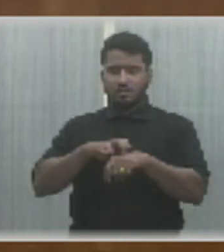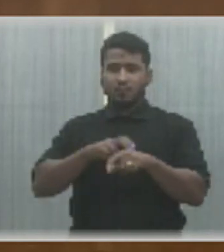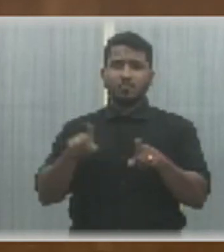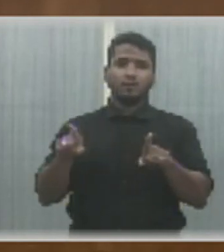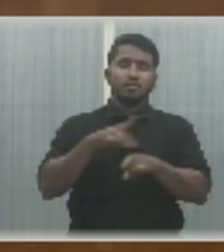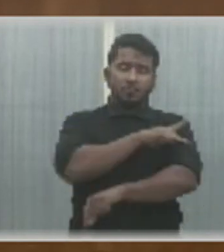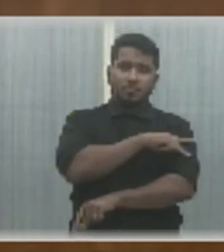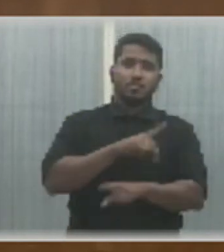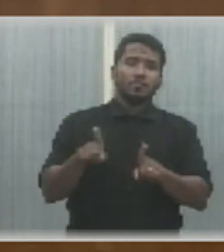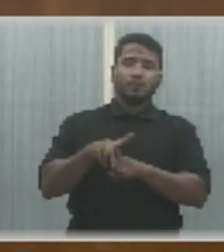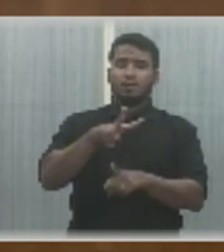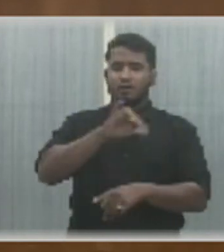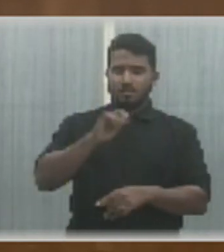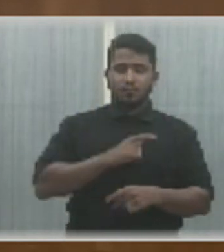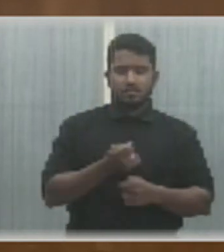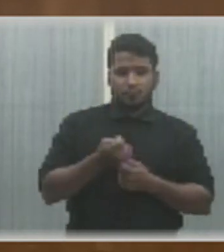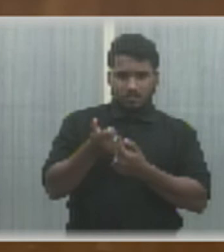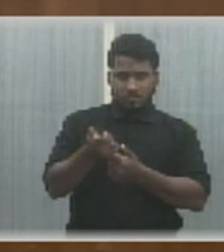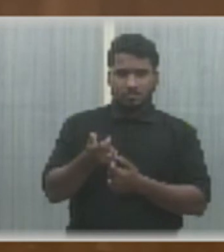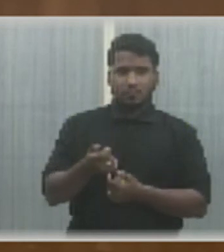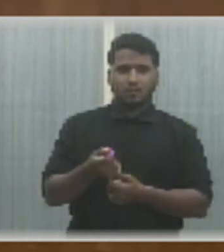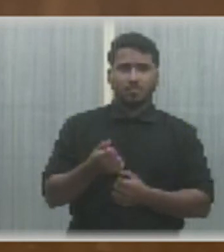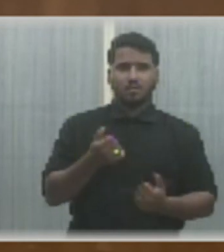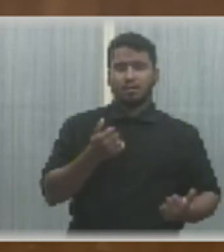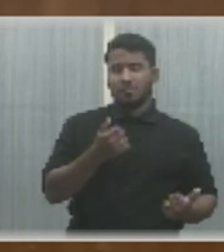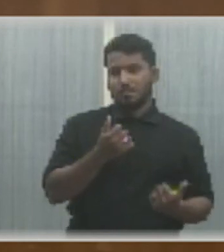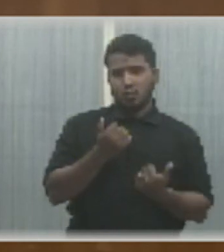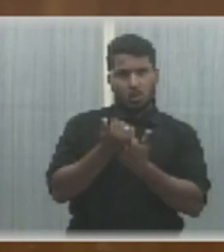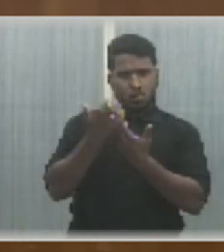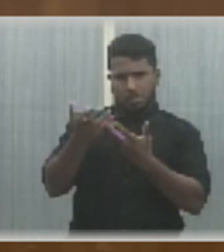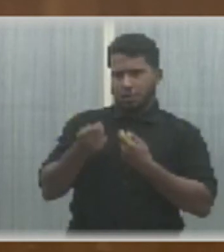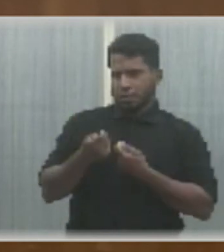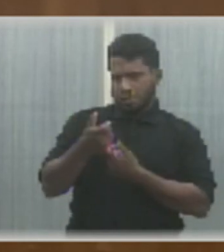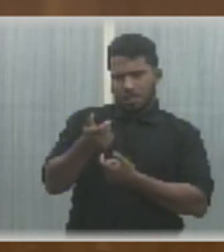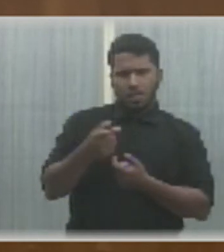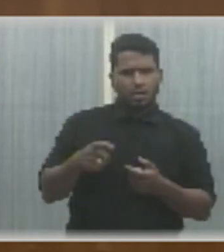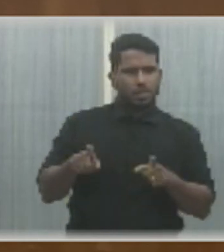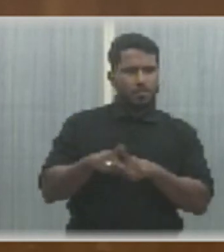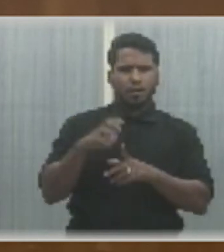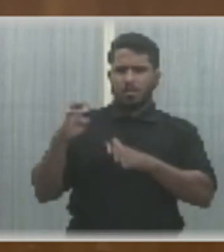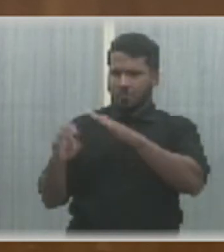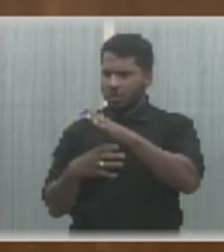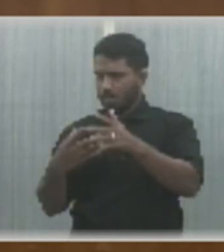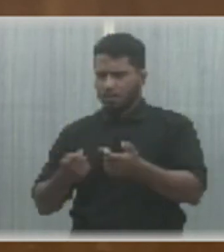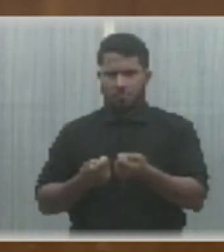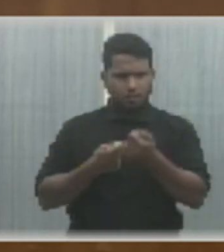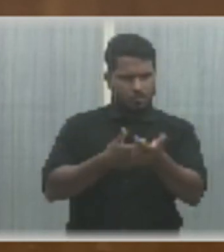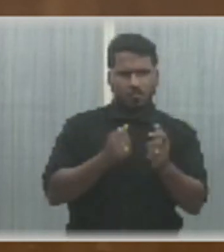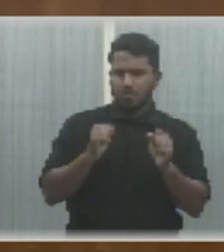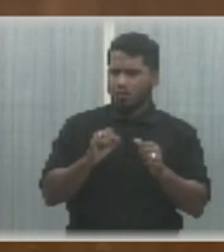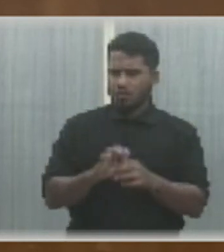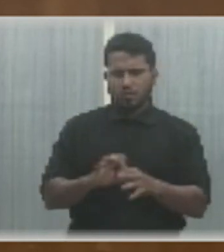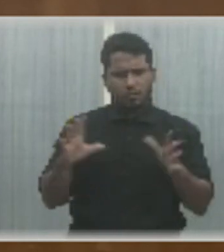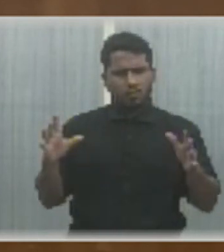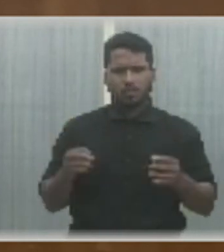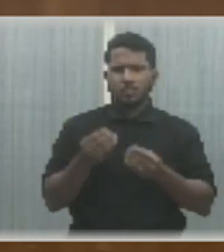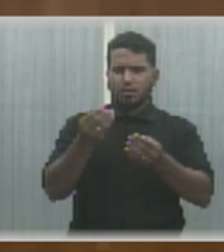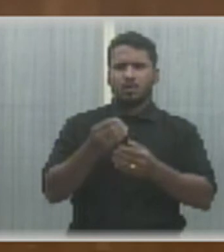poderá contar com a doação de apoiadores, empresas e de pessoas físicas que podem